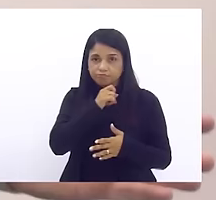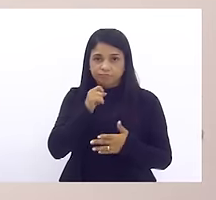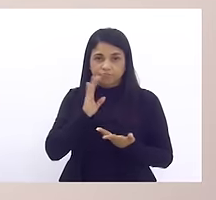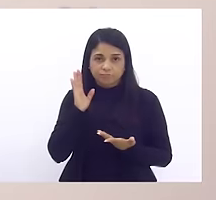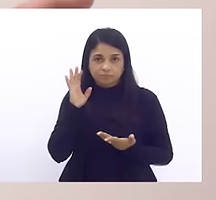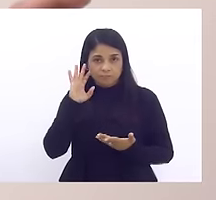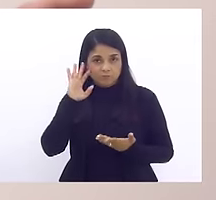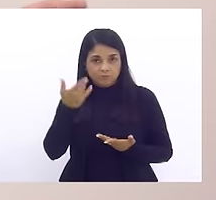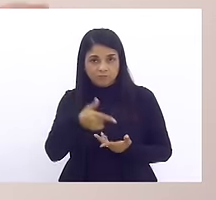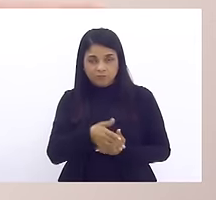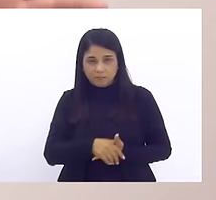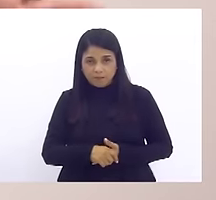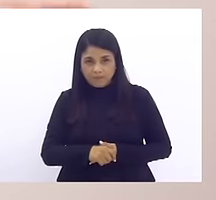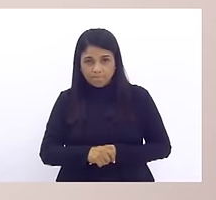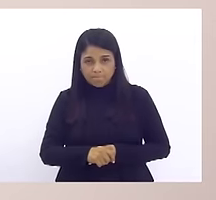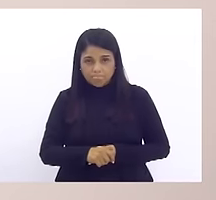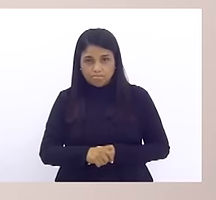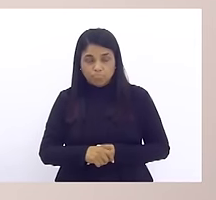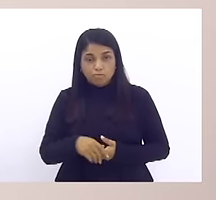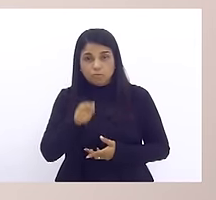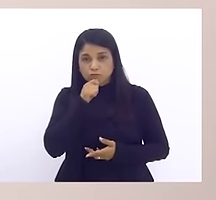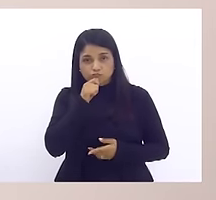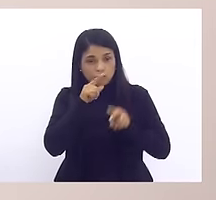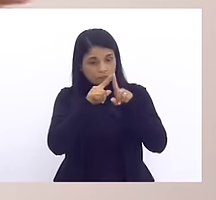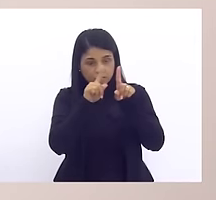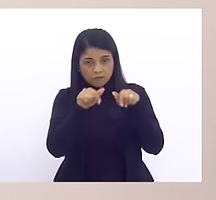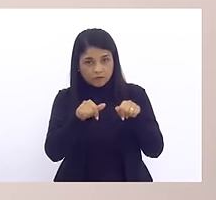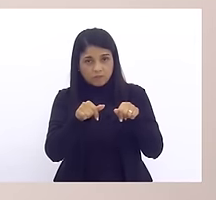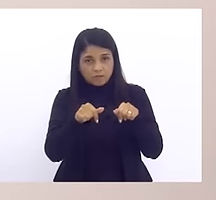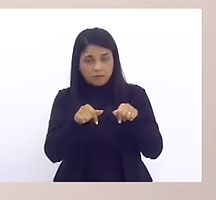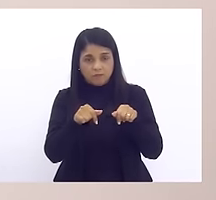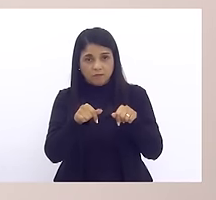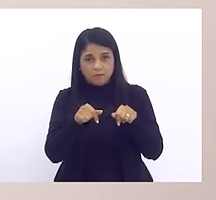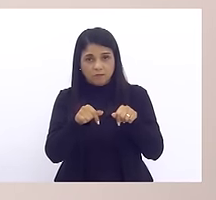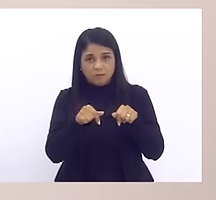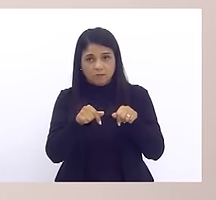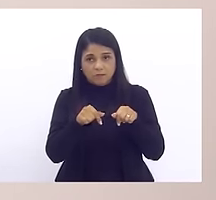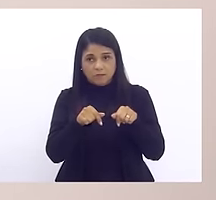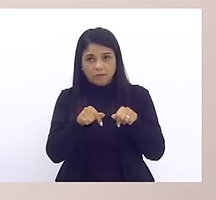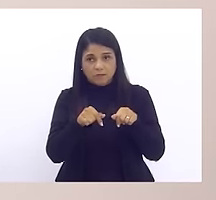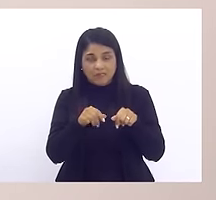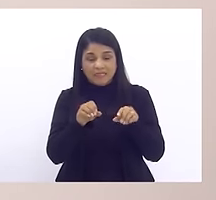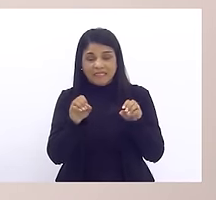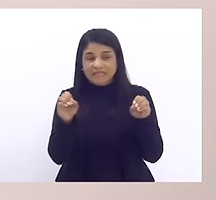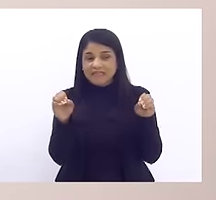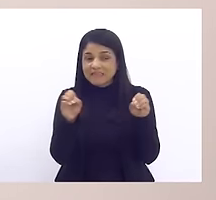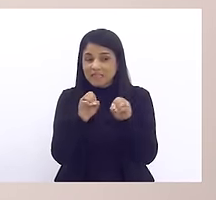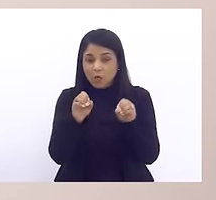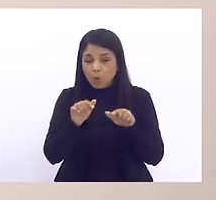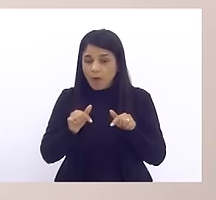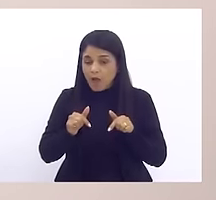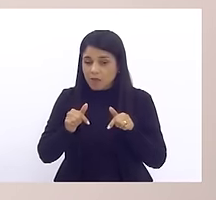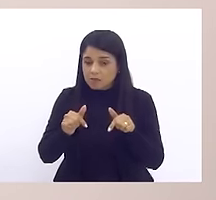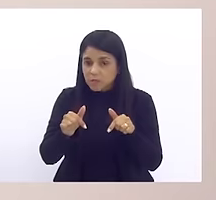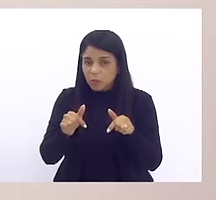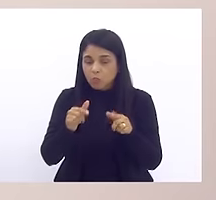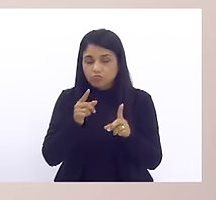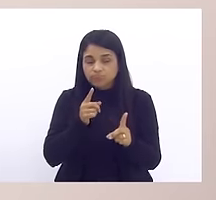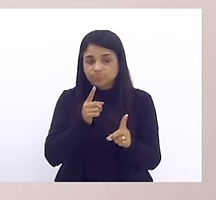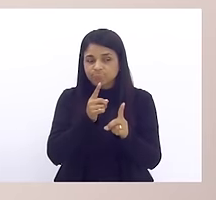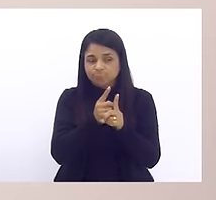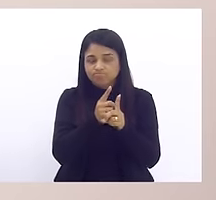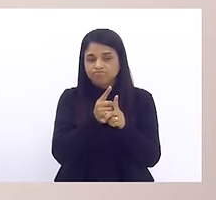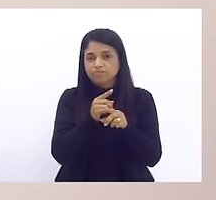veja não existe o funcionário como nós não encontramos em nenhuma operação um funcionário de carreira do